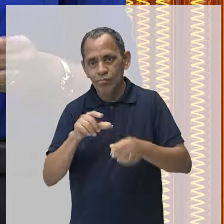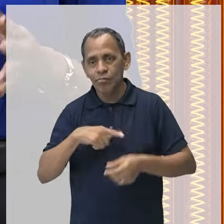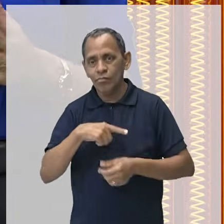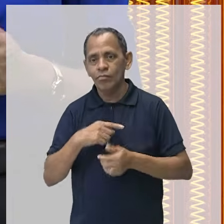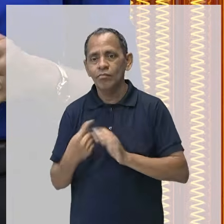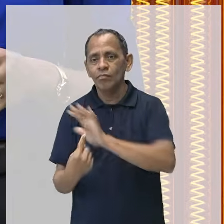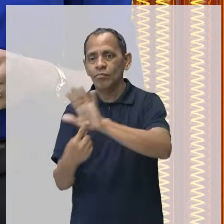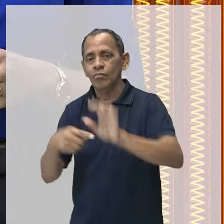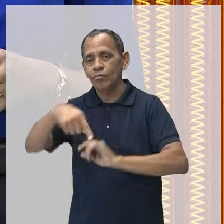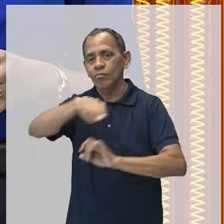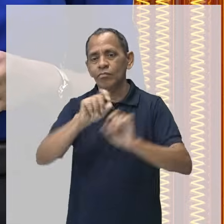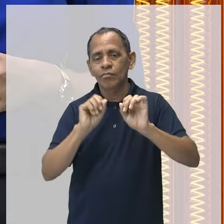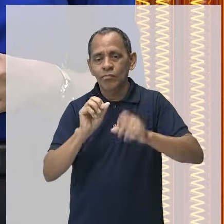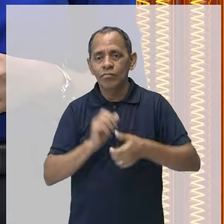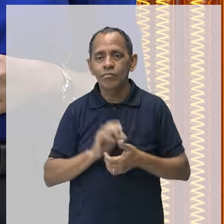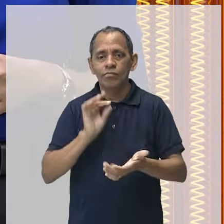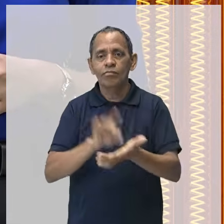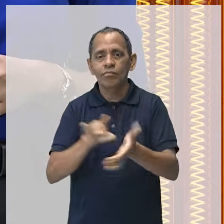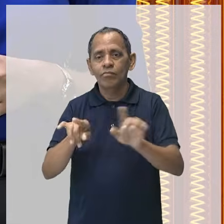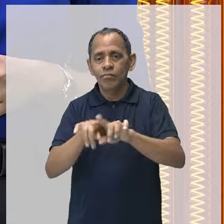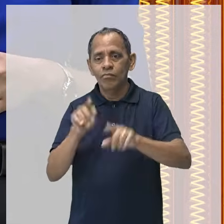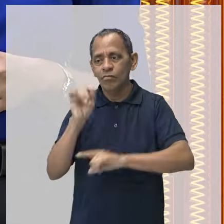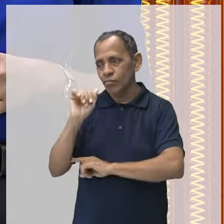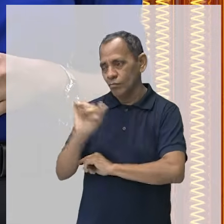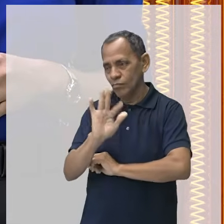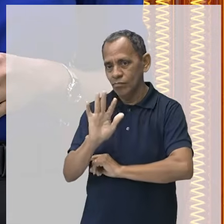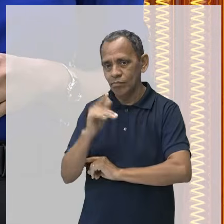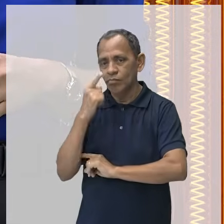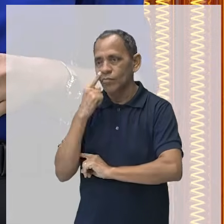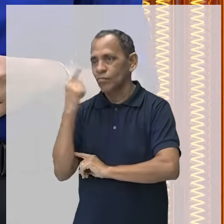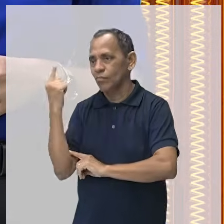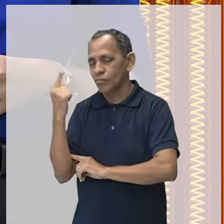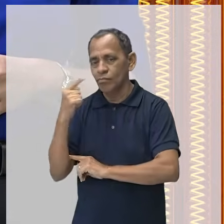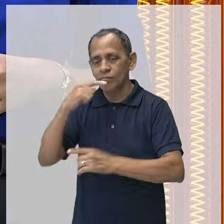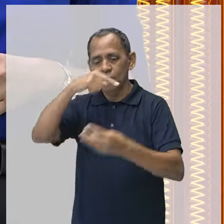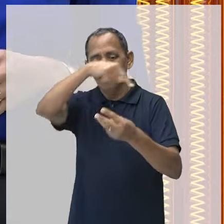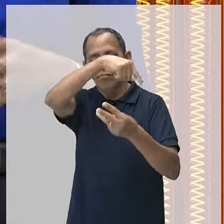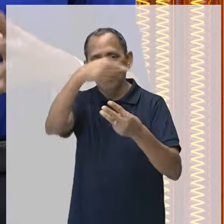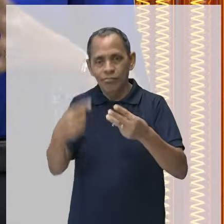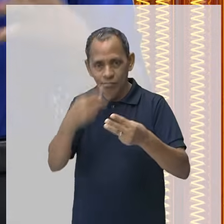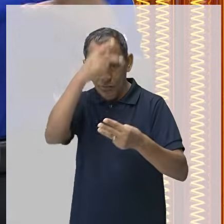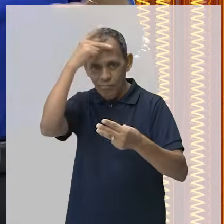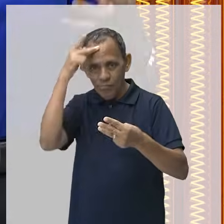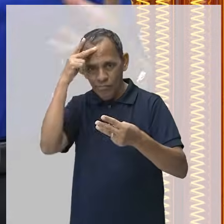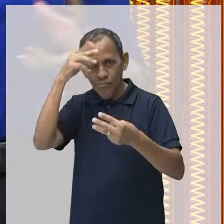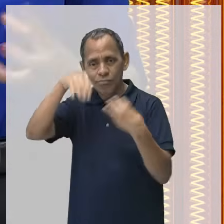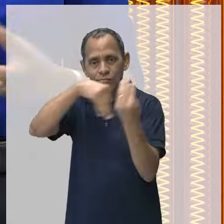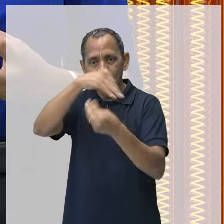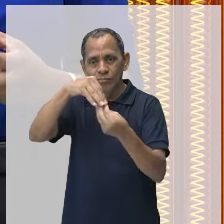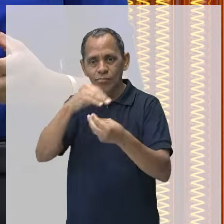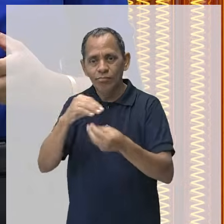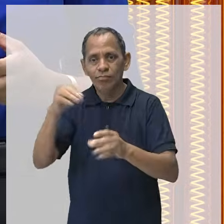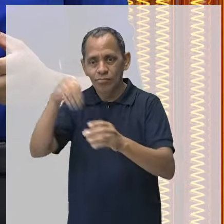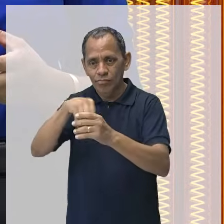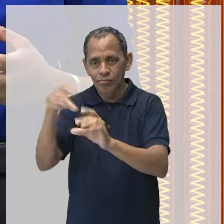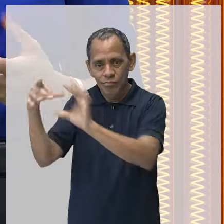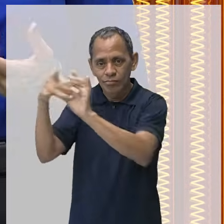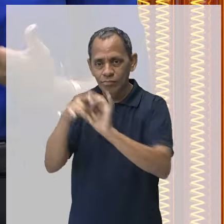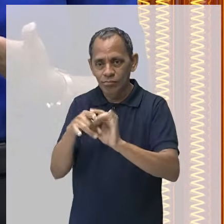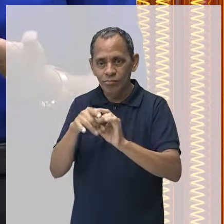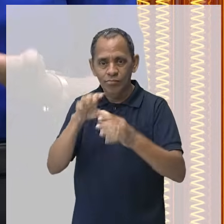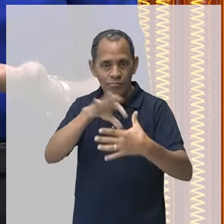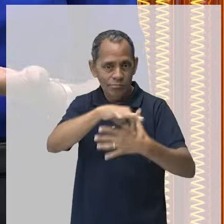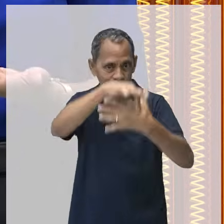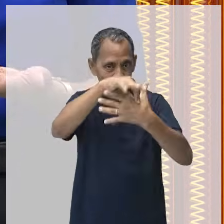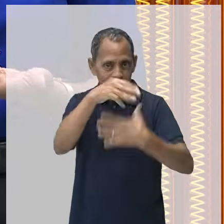1959. Trouxemos aqui para vocês, justamente, né, a imagem das três pessoas que estavam envolvidas nesse contexto, né,